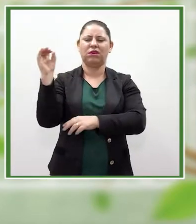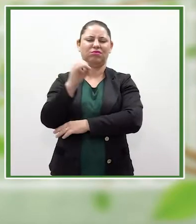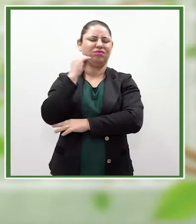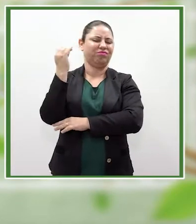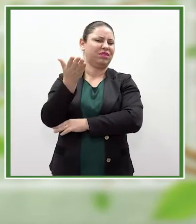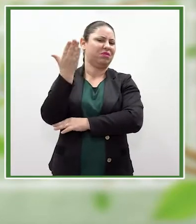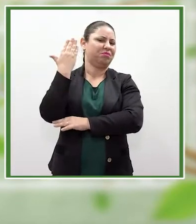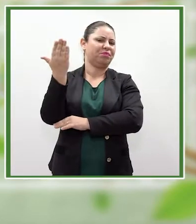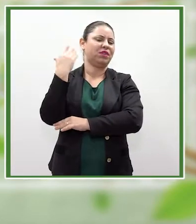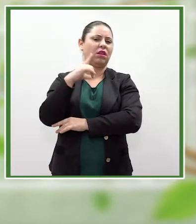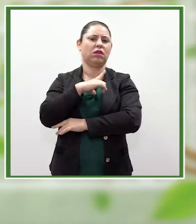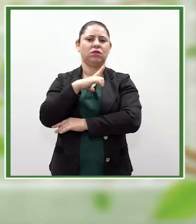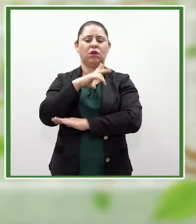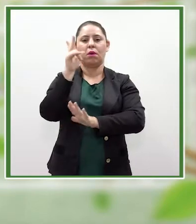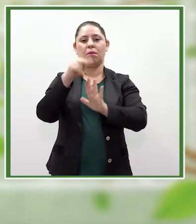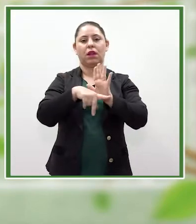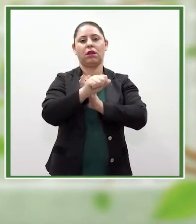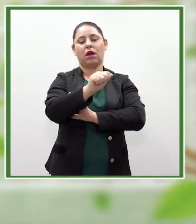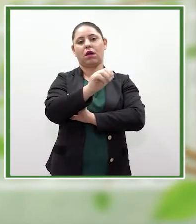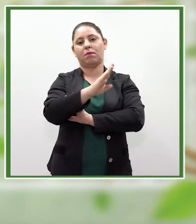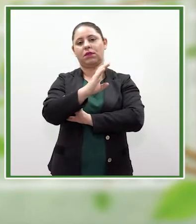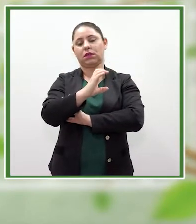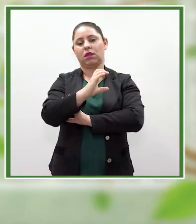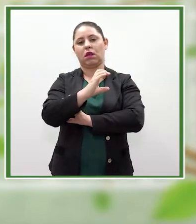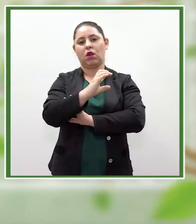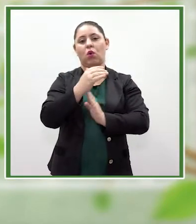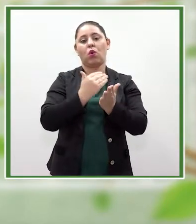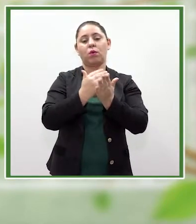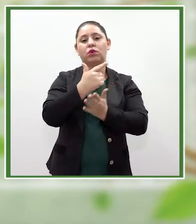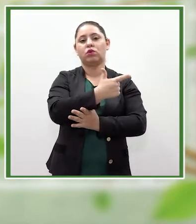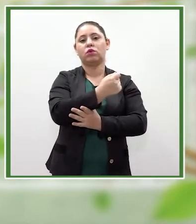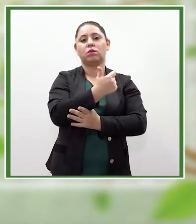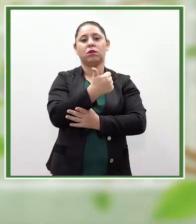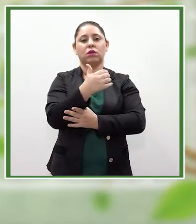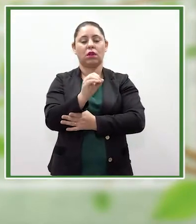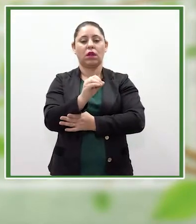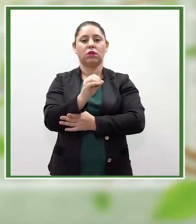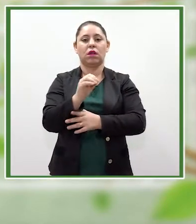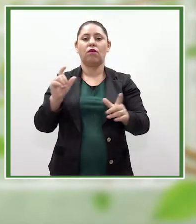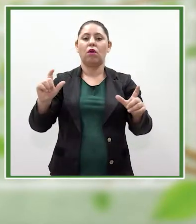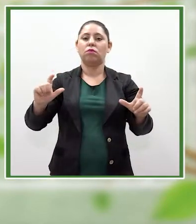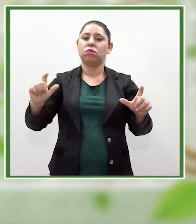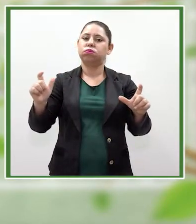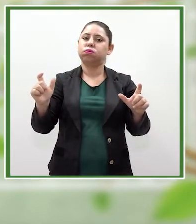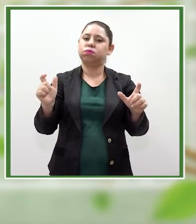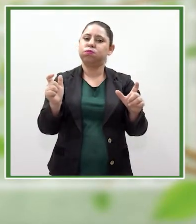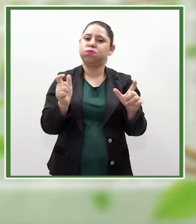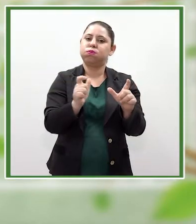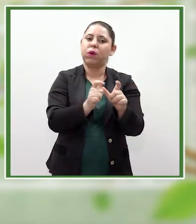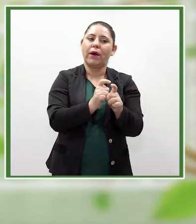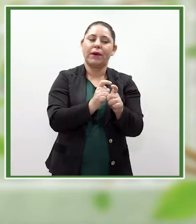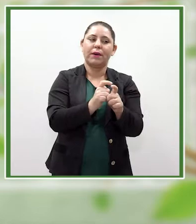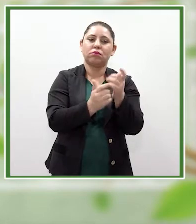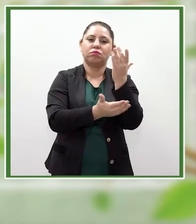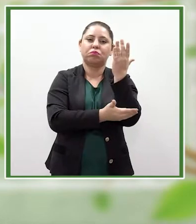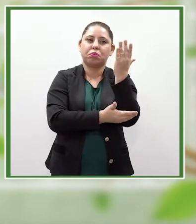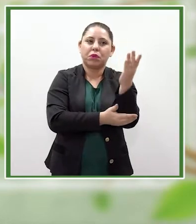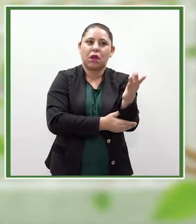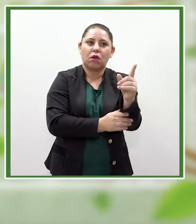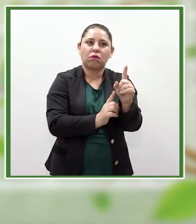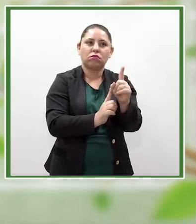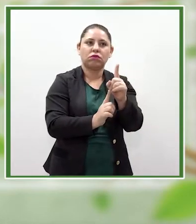atenção desse contexto das emissões. Vejam que nas outras barras, na de coloração vermelha, que diz respeito